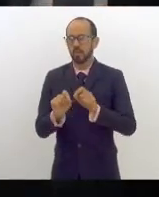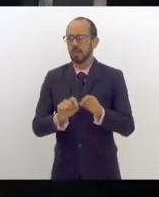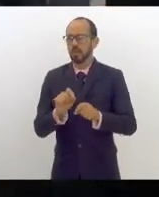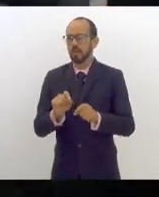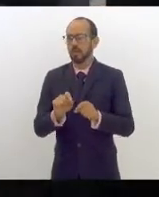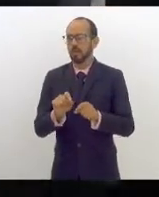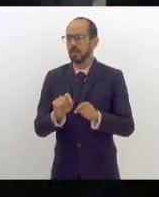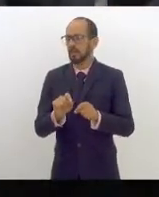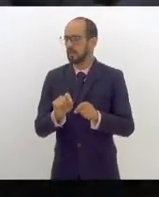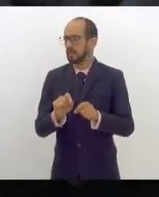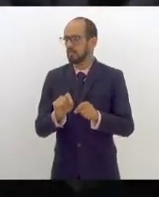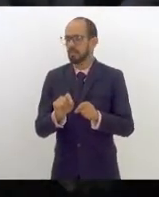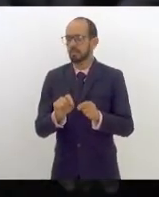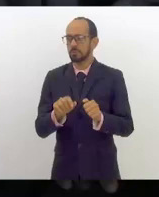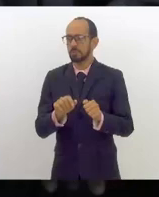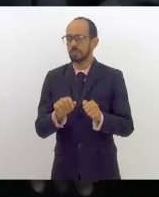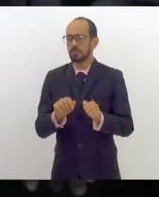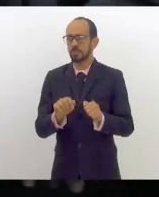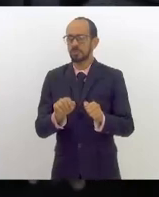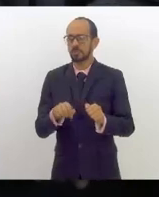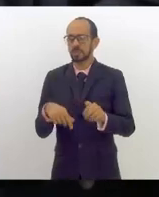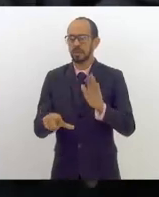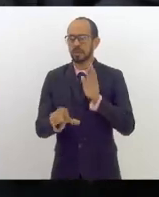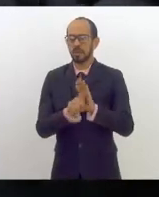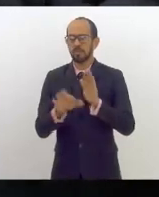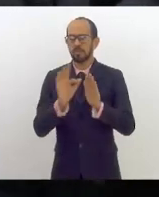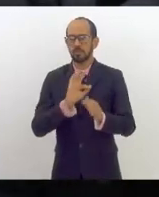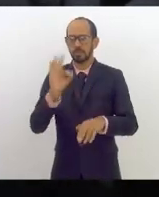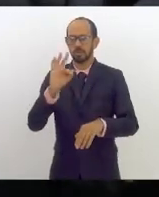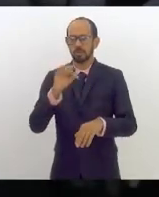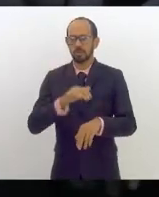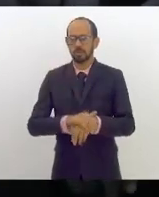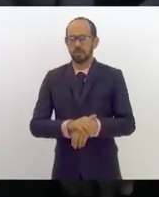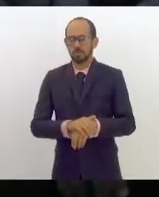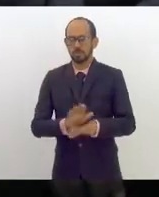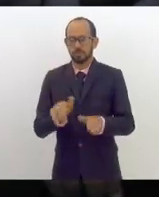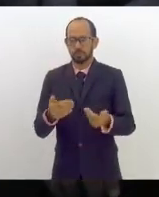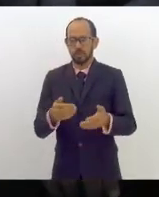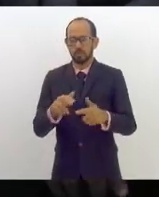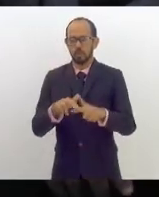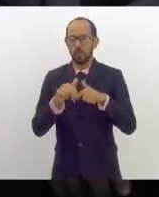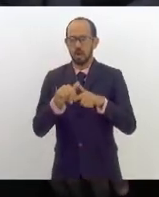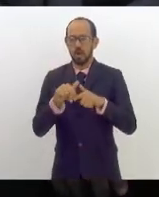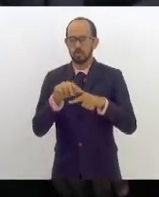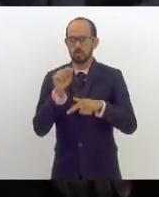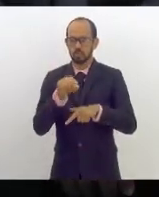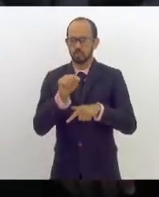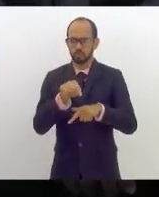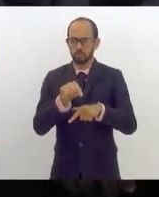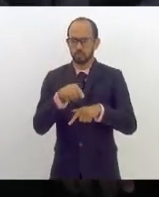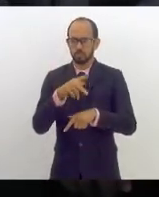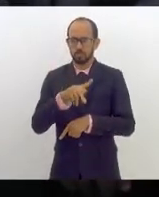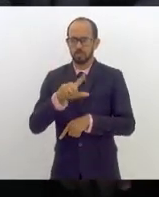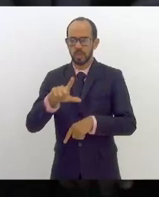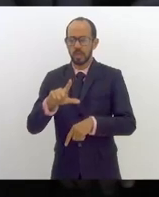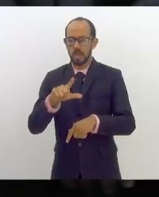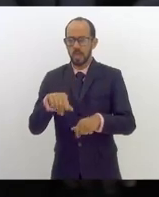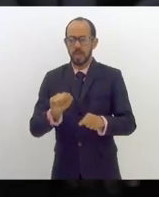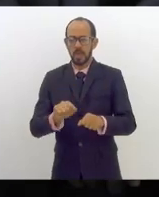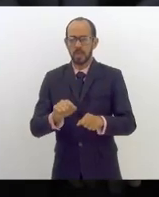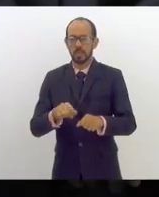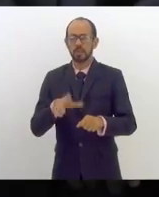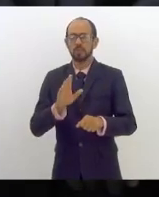cumprir a norma geral disposta na lei federal então diante desse fato o senhor presidente o PL já se coloca em